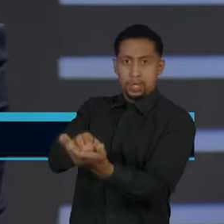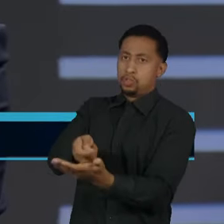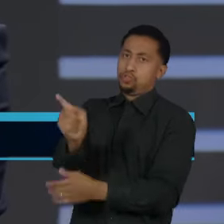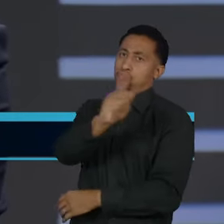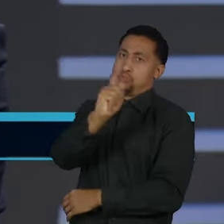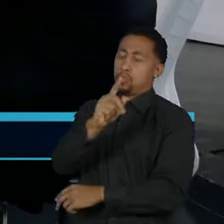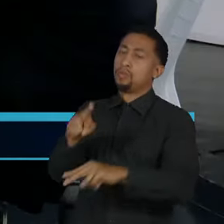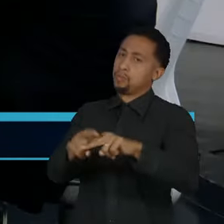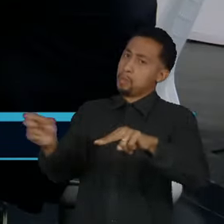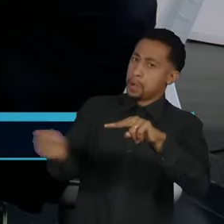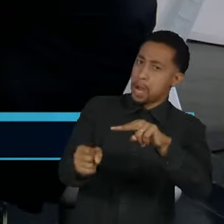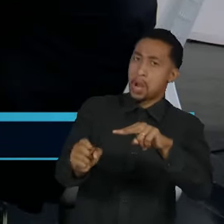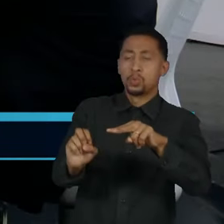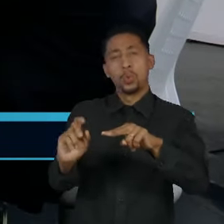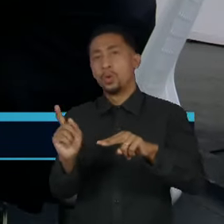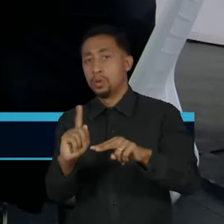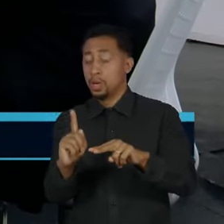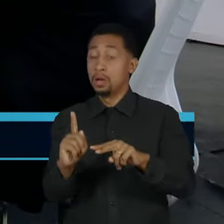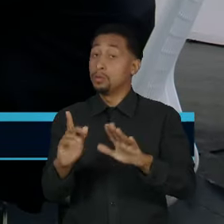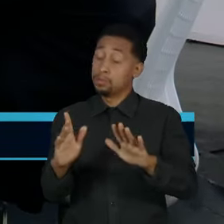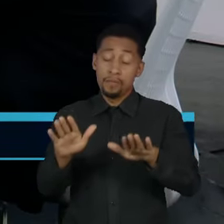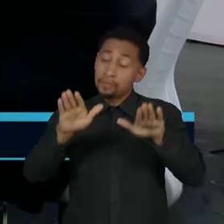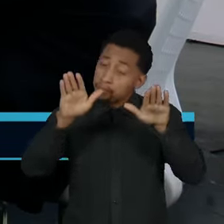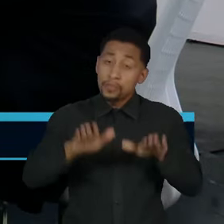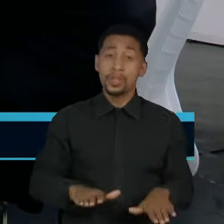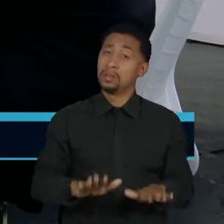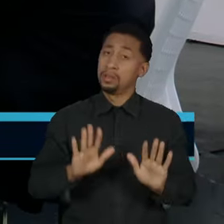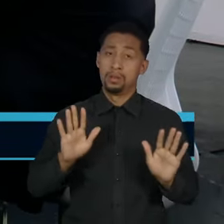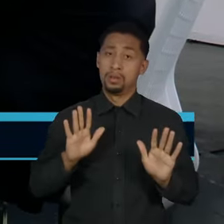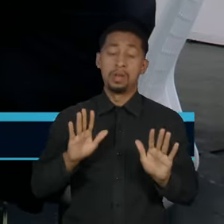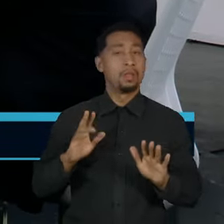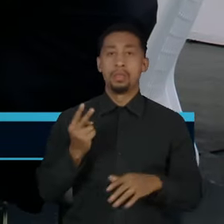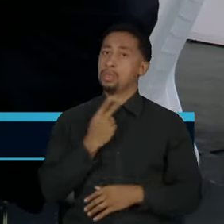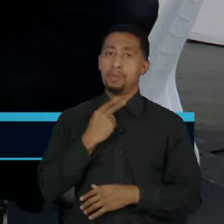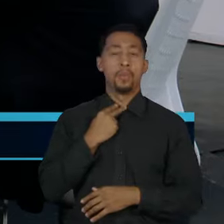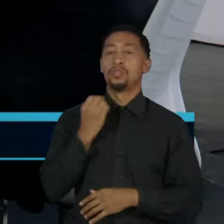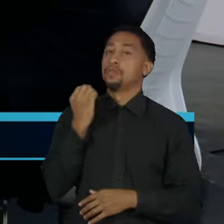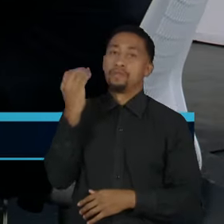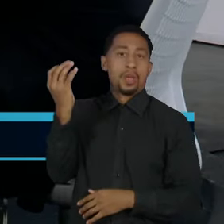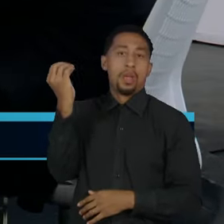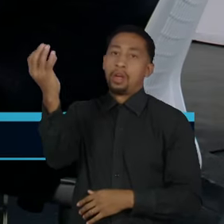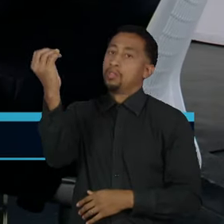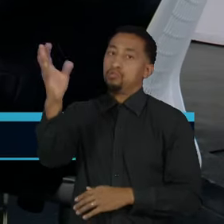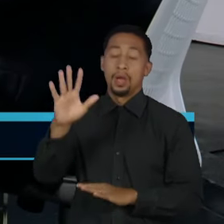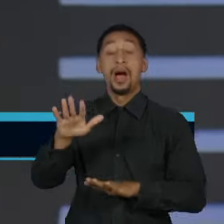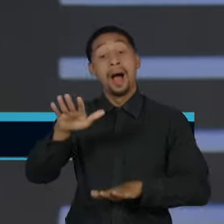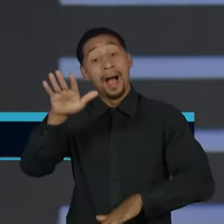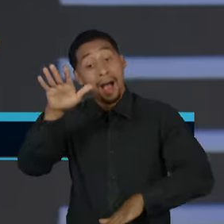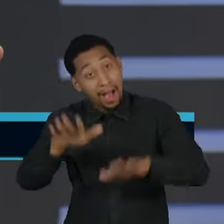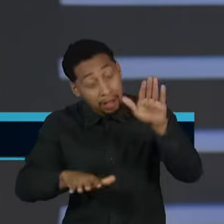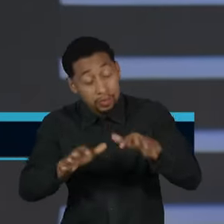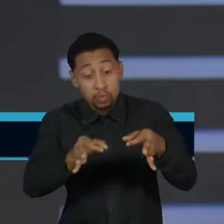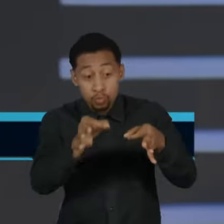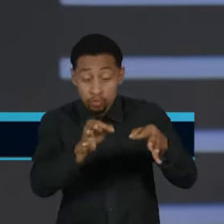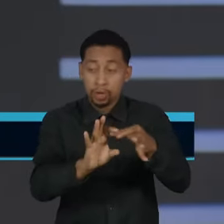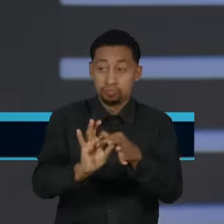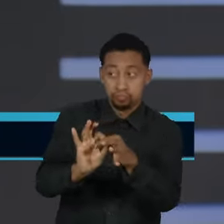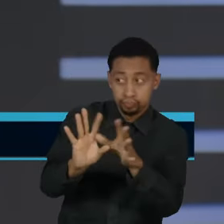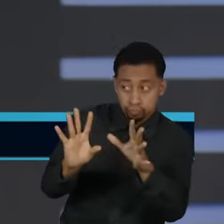de fazer uma viagem para o exterior e pede autorização, e essas autorizações são concedidas com certa normalidade. Eu não estou falando lá dos membros do